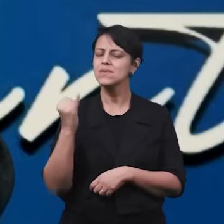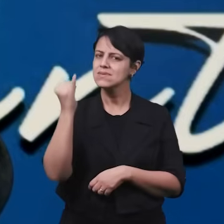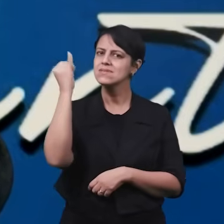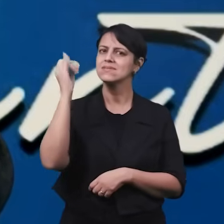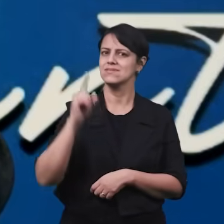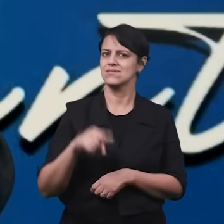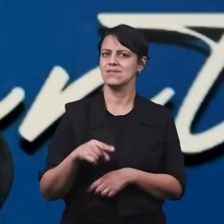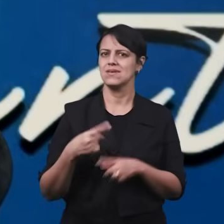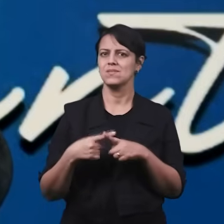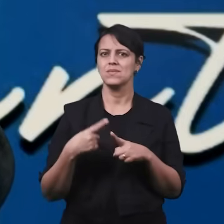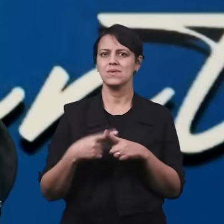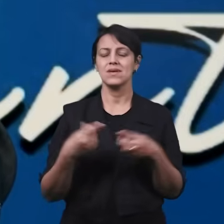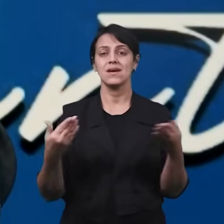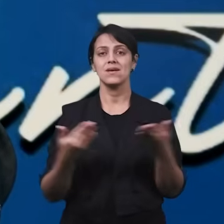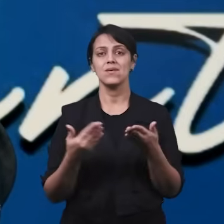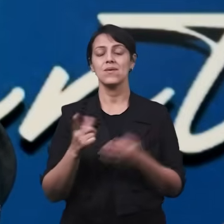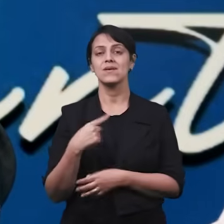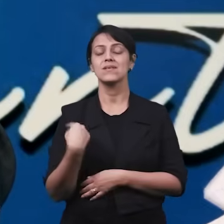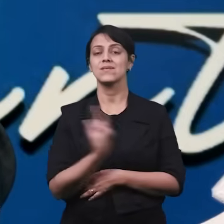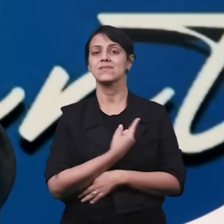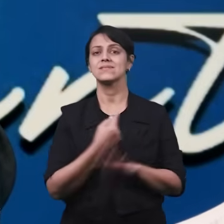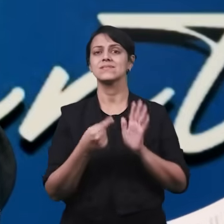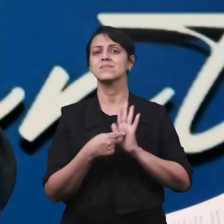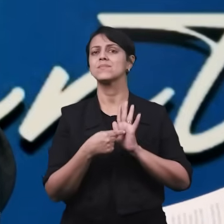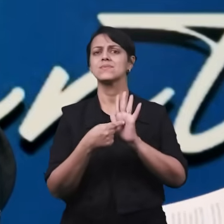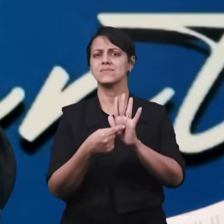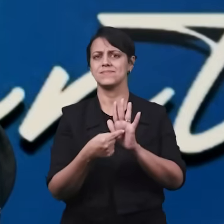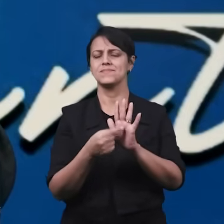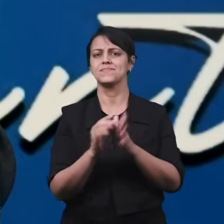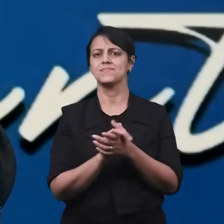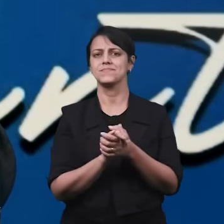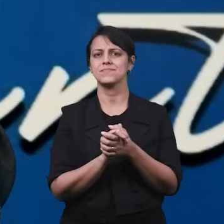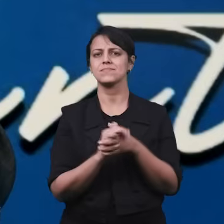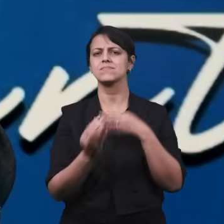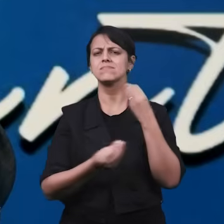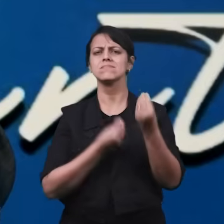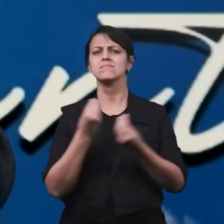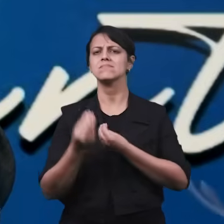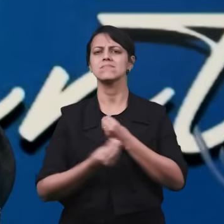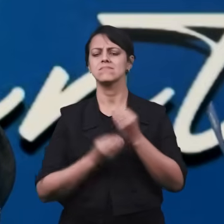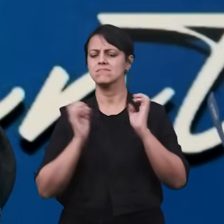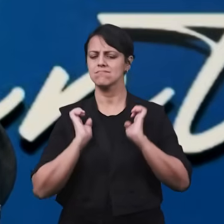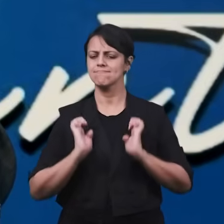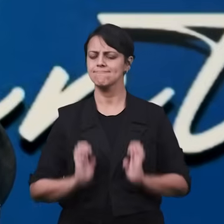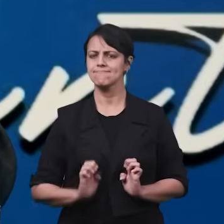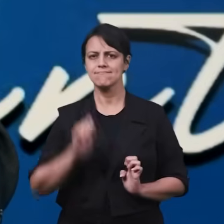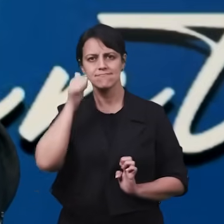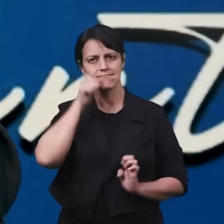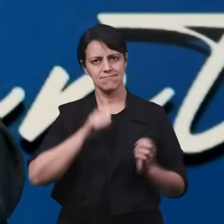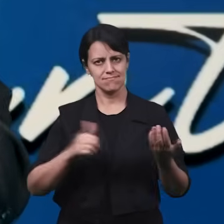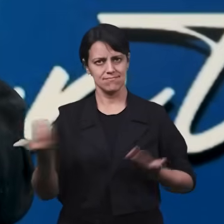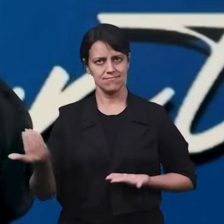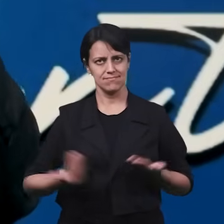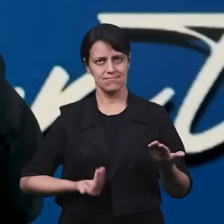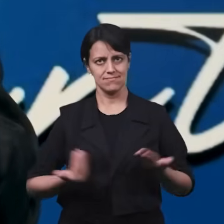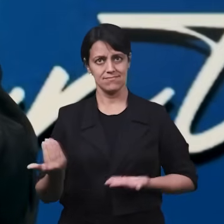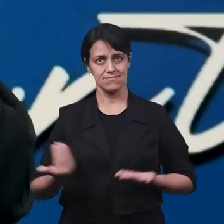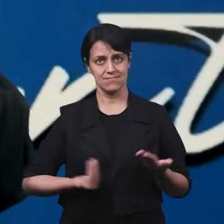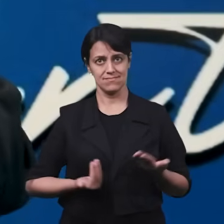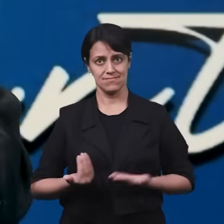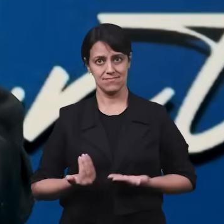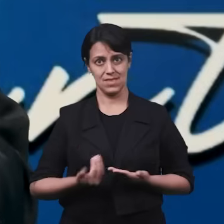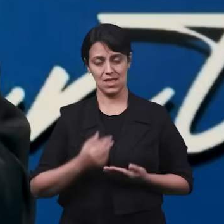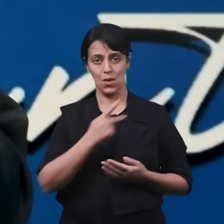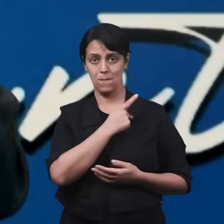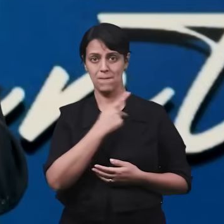estamos agora aqui mostrando, no nosso primeiro programa, nós mostramos a ética da senhora da igreja sob o ponto de vista